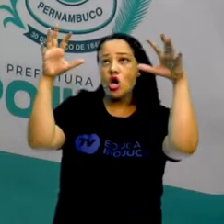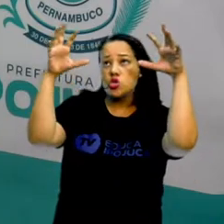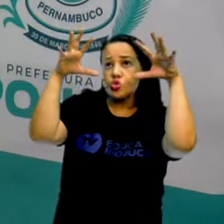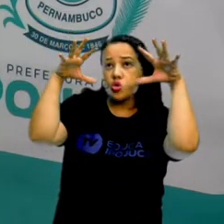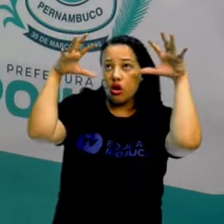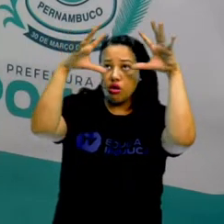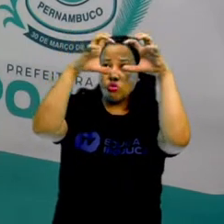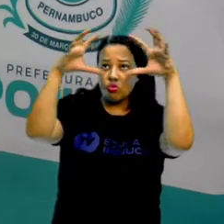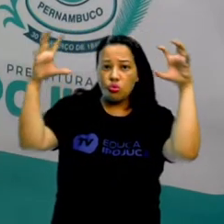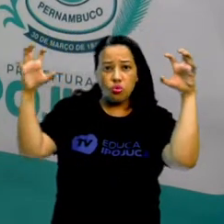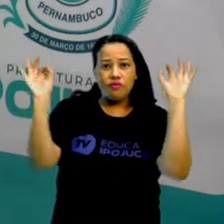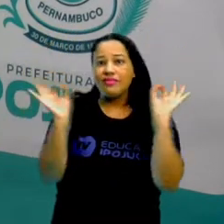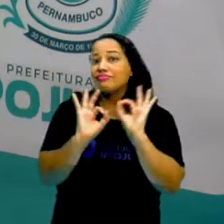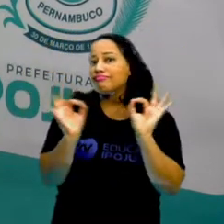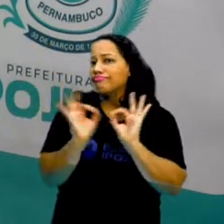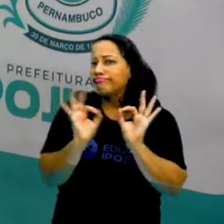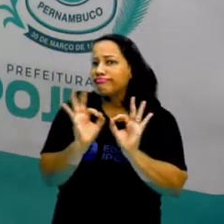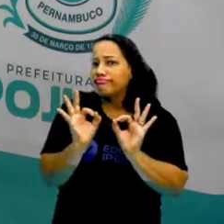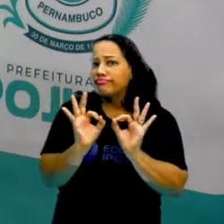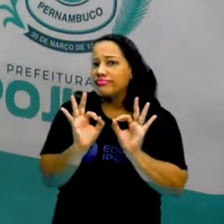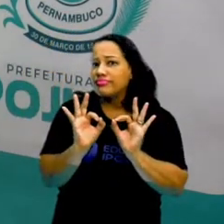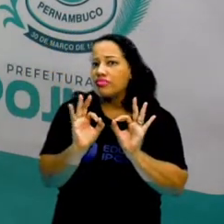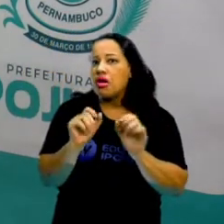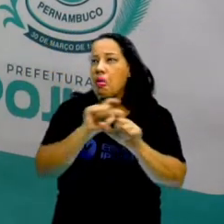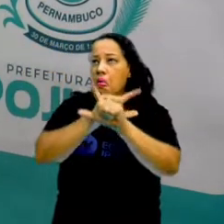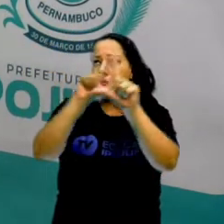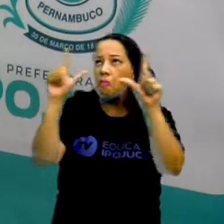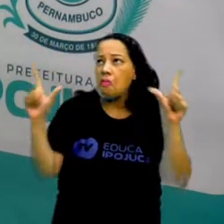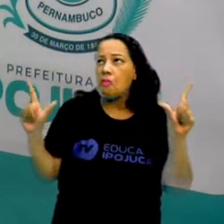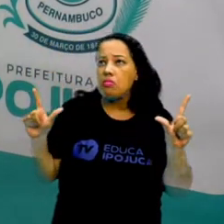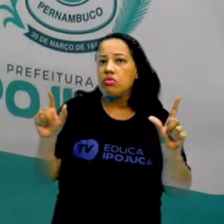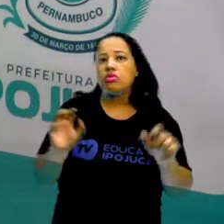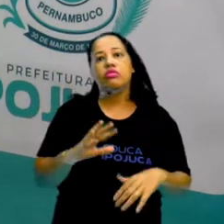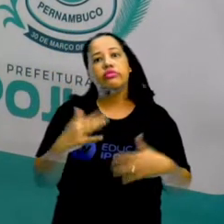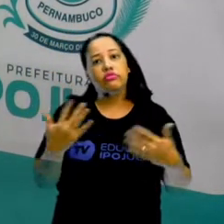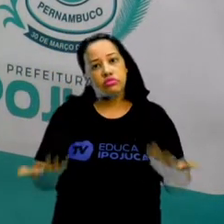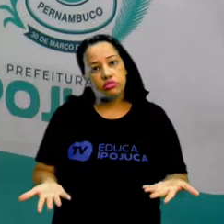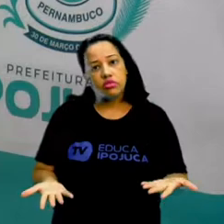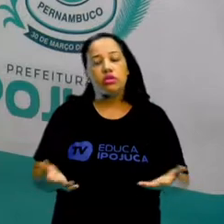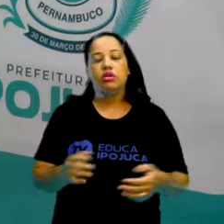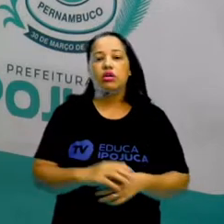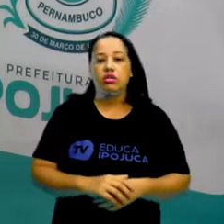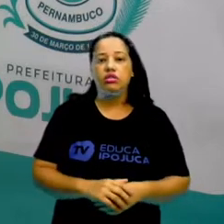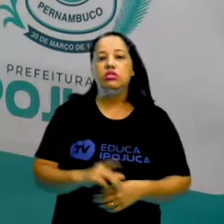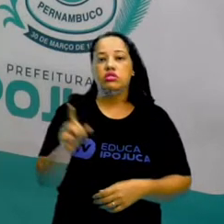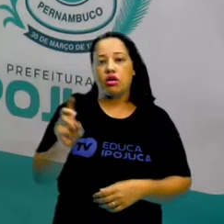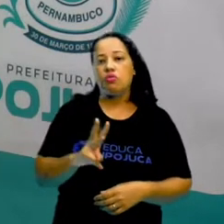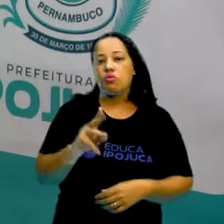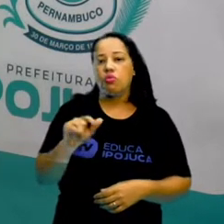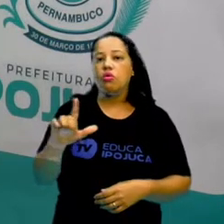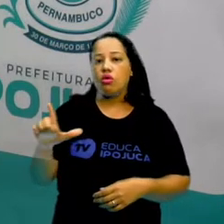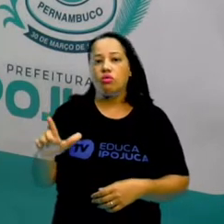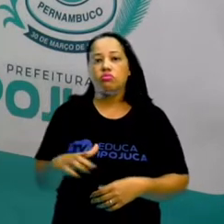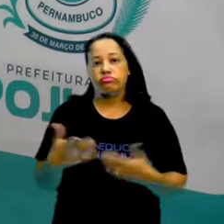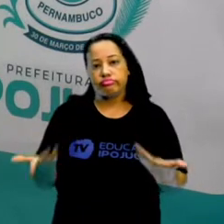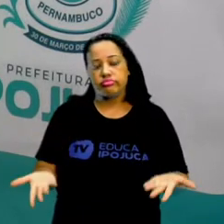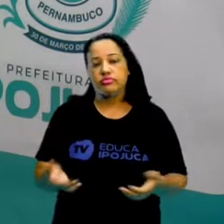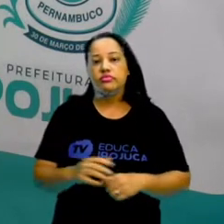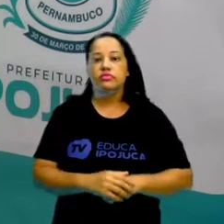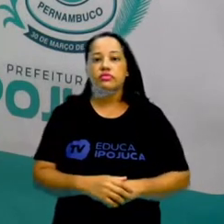que assegure. Então, irá chover com o will. It will be raining,